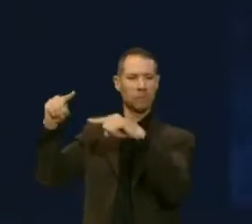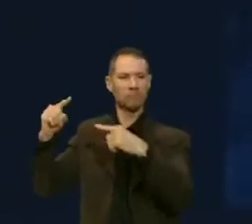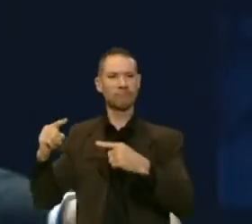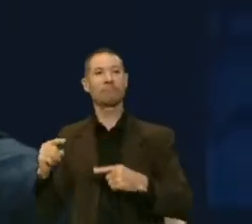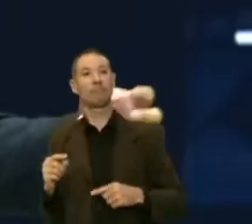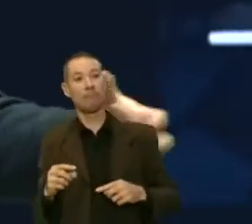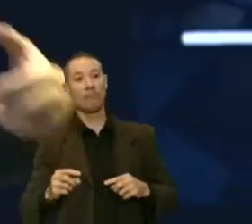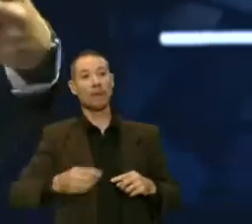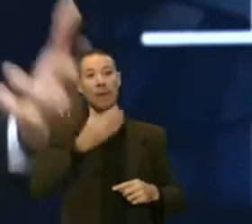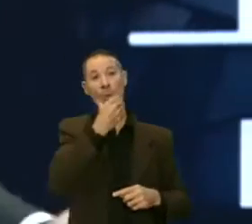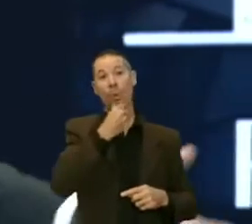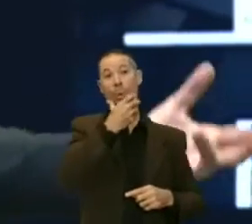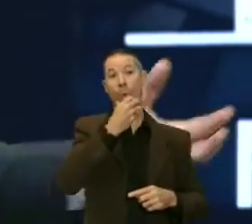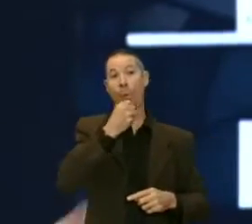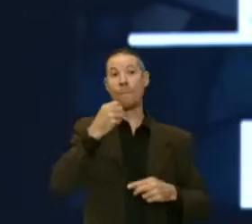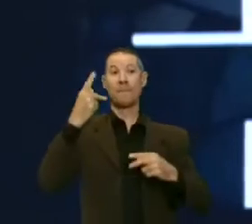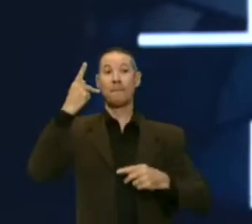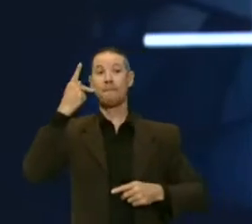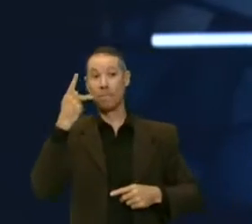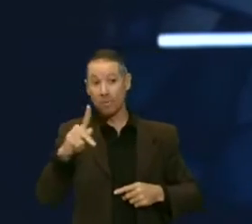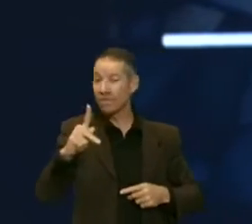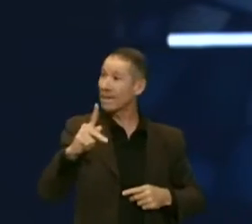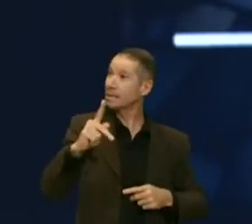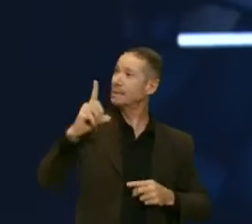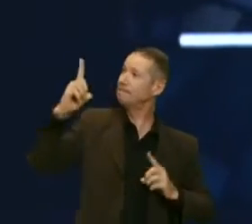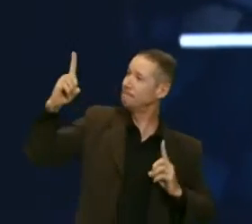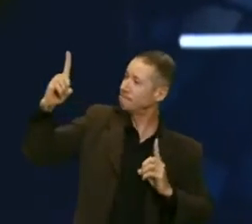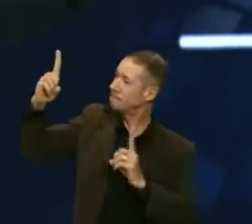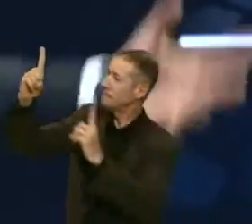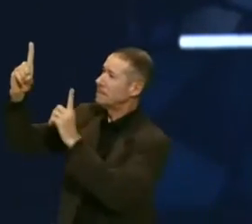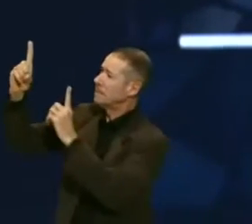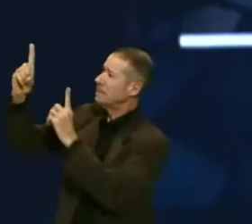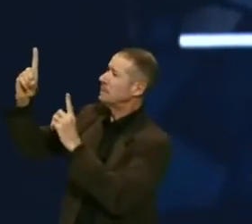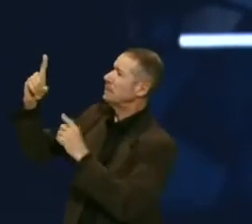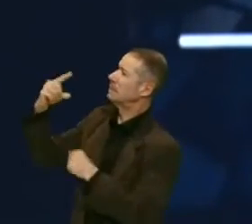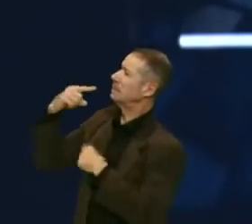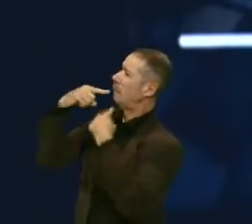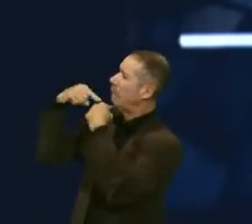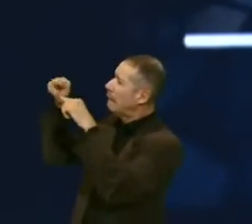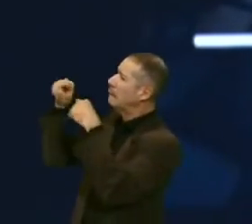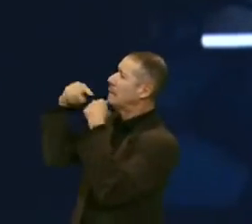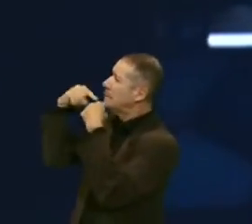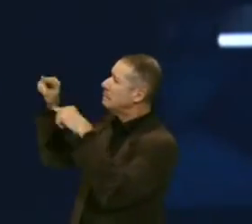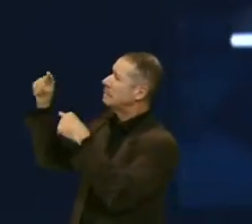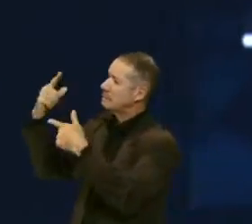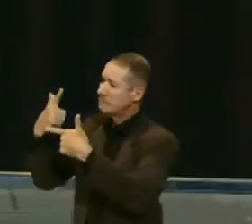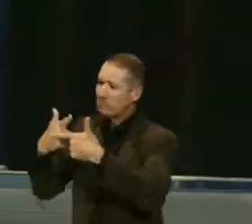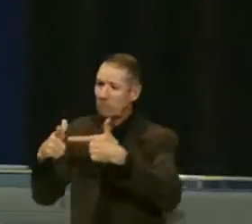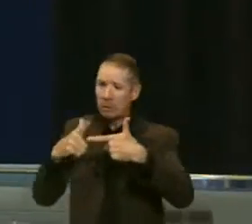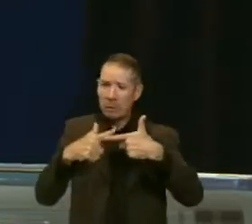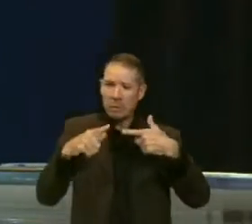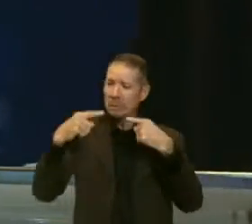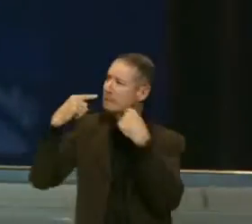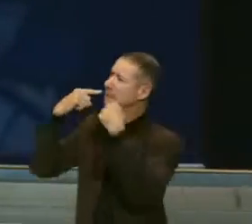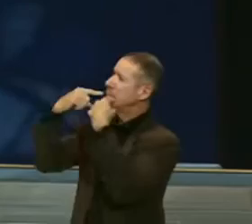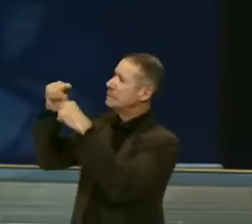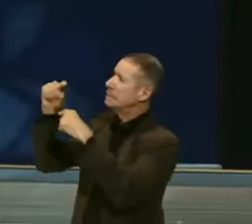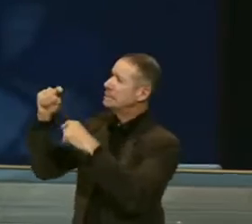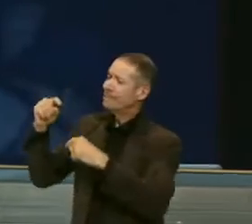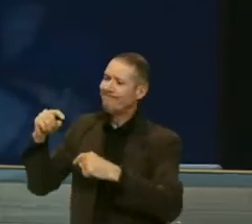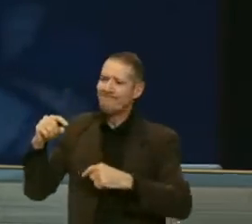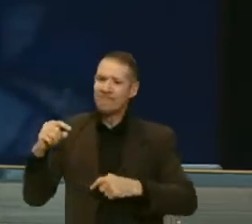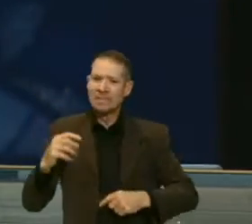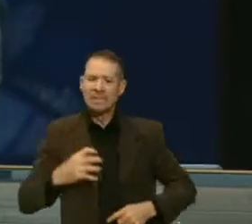de Deus, ele traz as suas queixas, as suas reclamações. Ele está revoltado porque